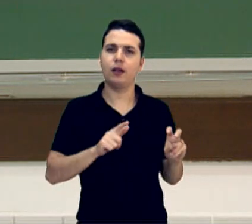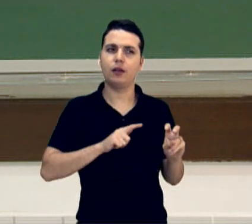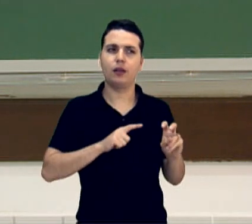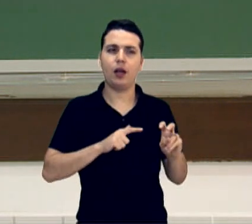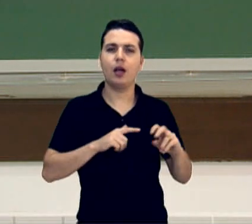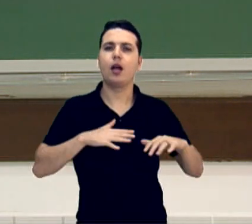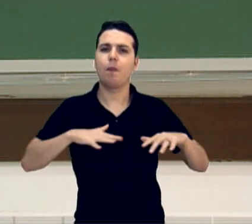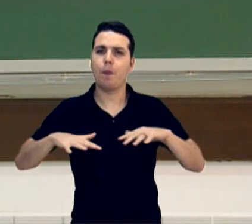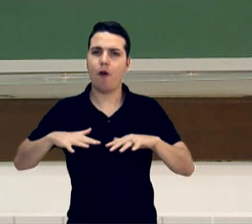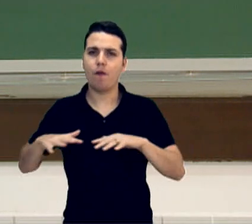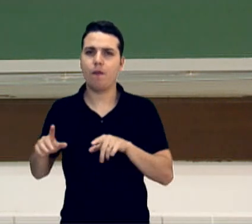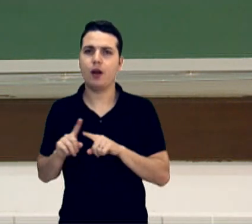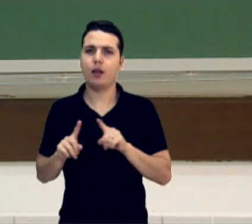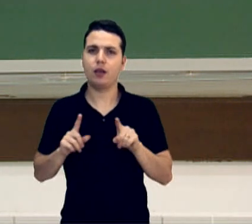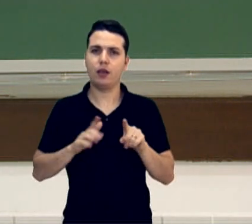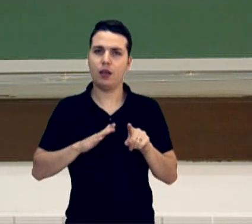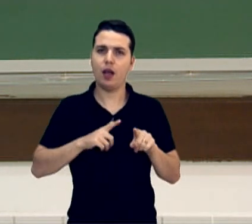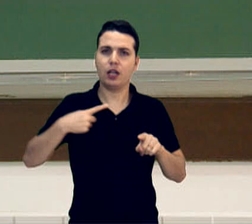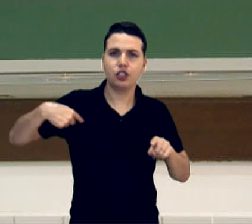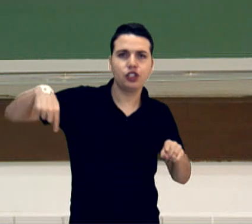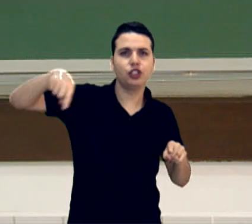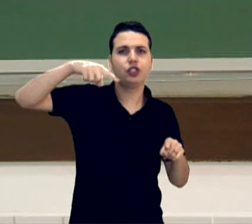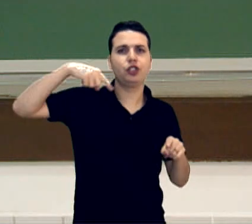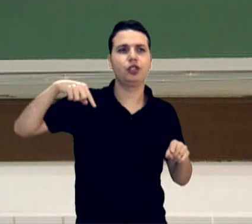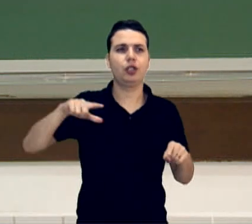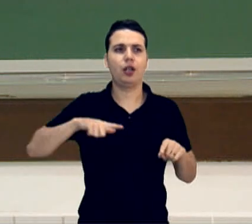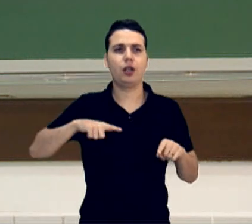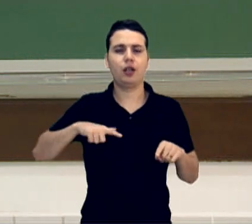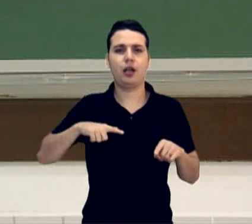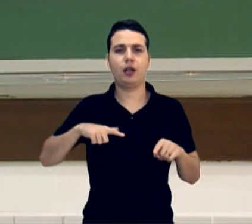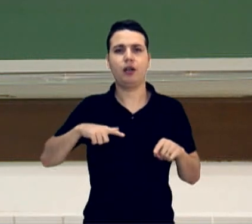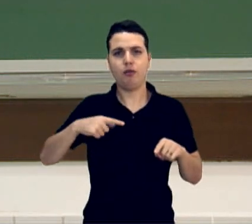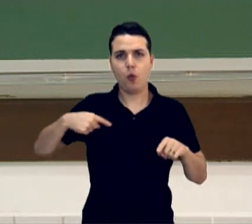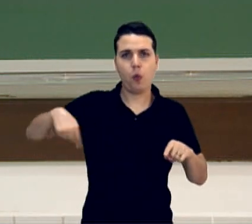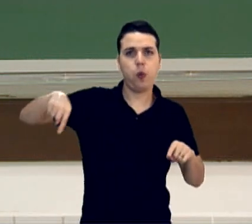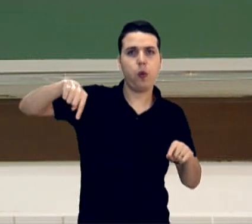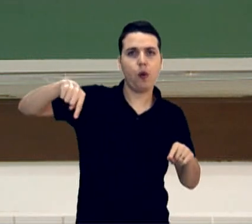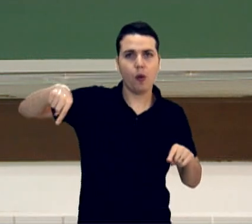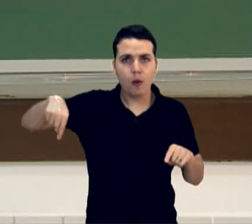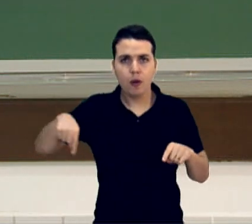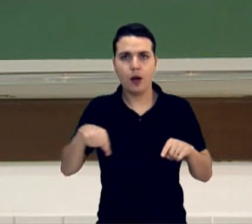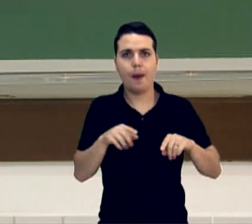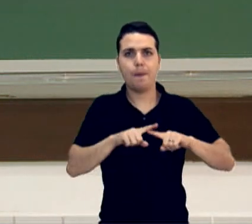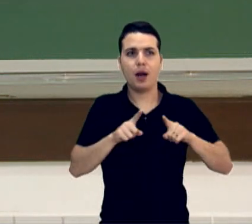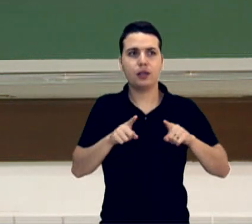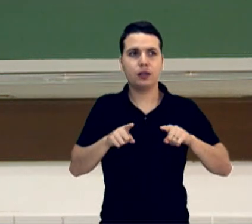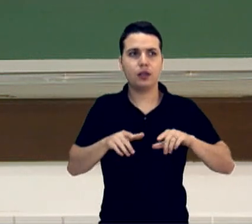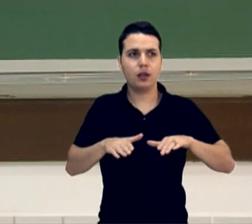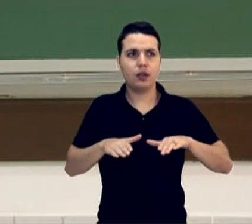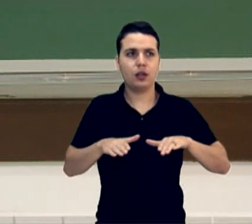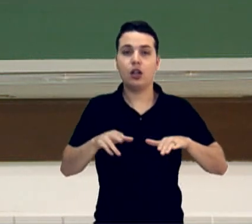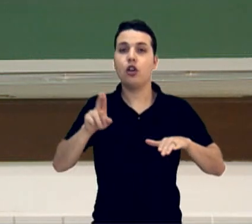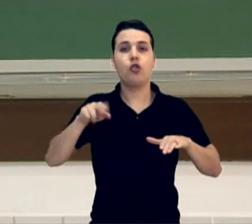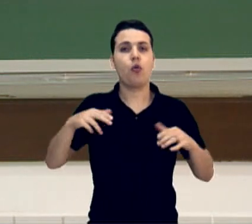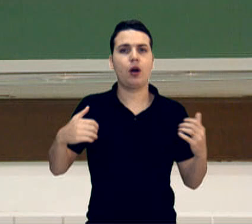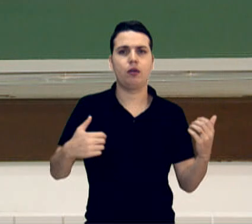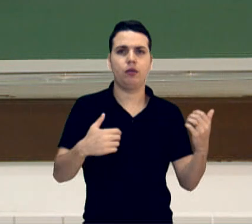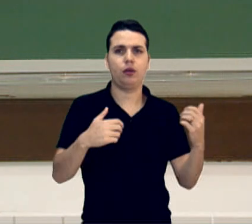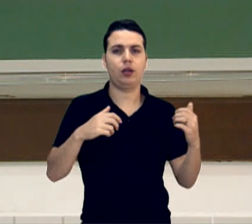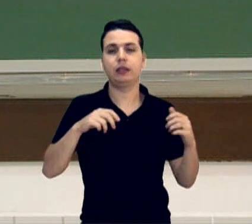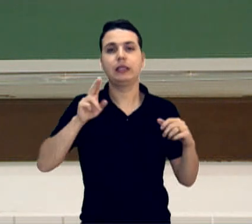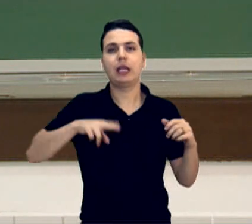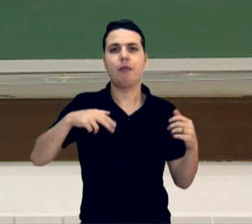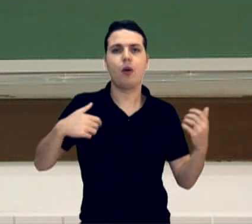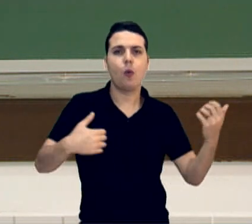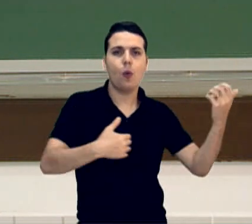deslocamento, tem giro, tem semigiro, mas nunca perde. O casal não fica sempre de frente a